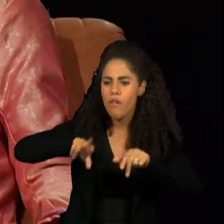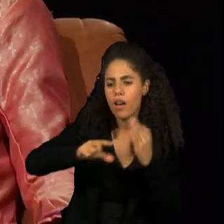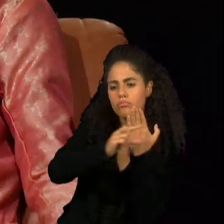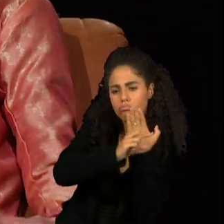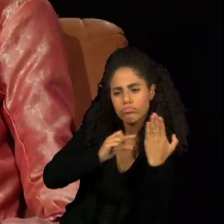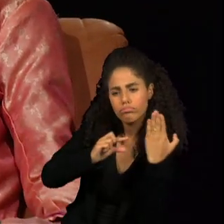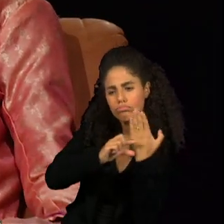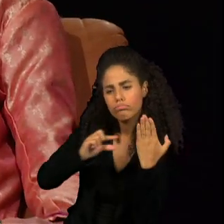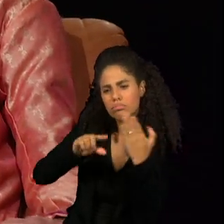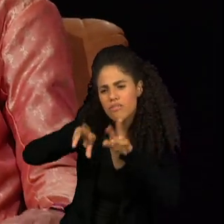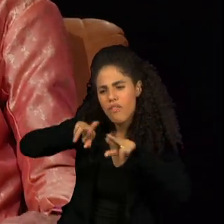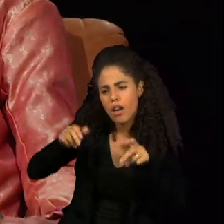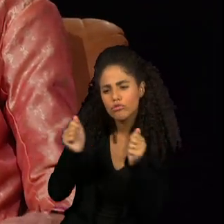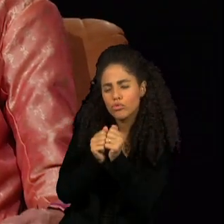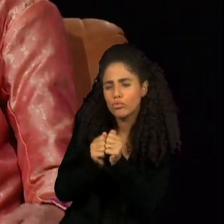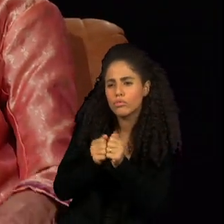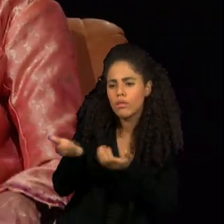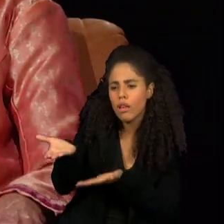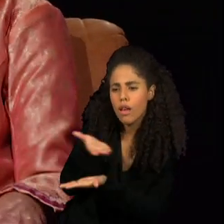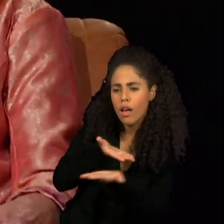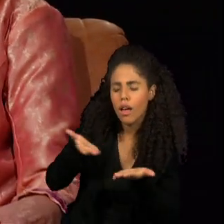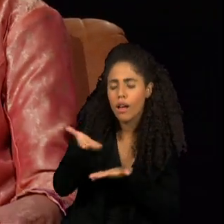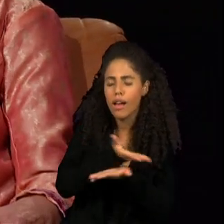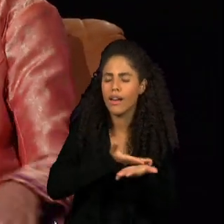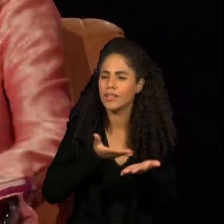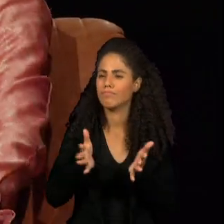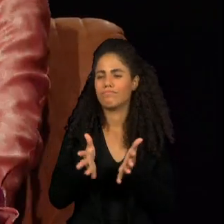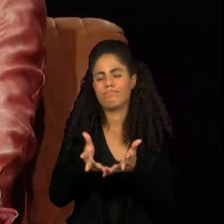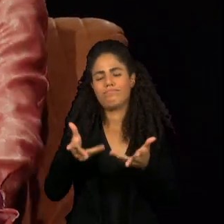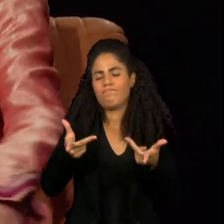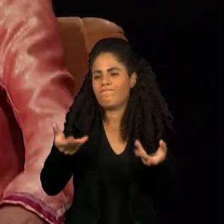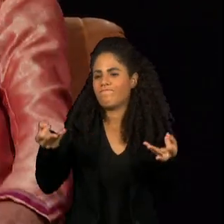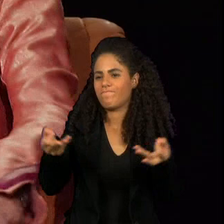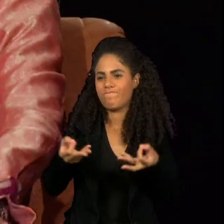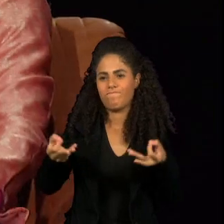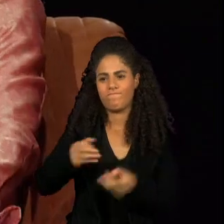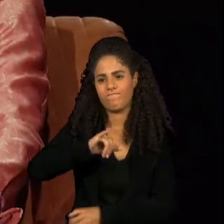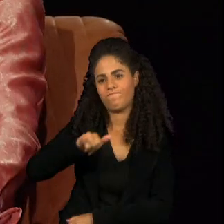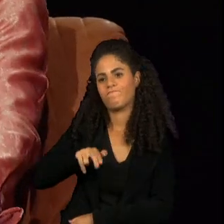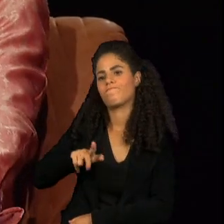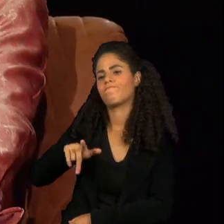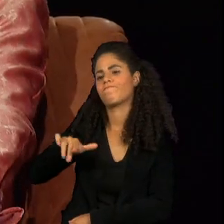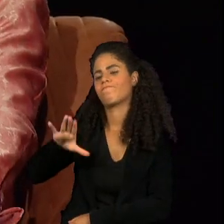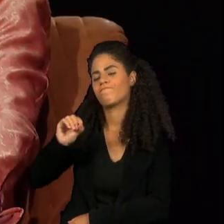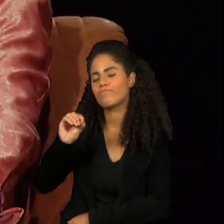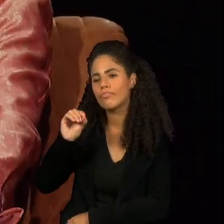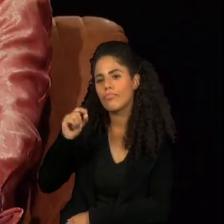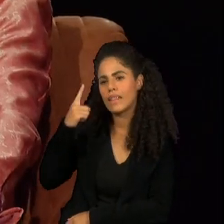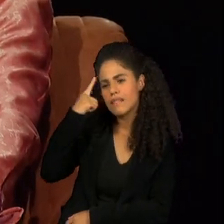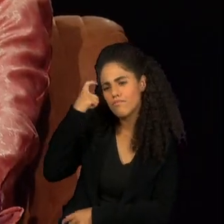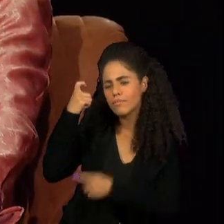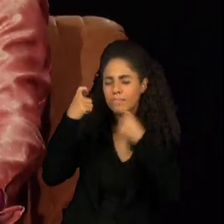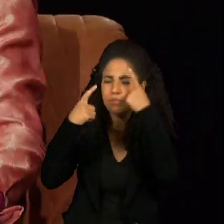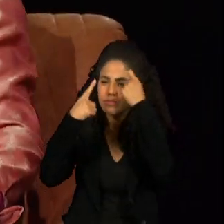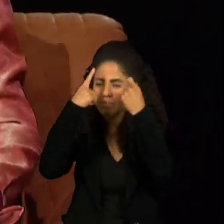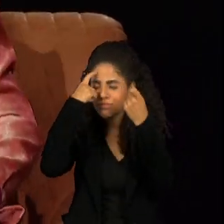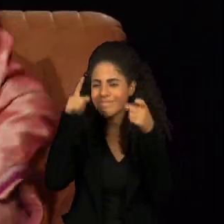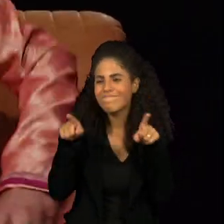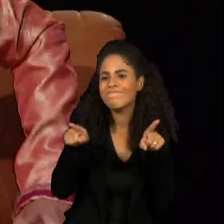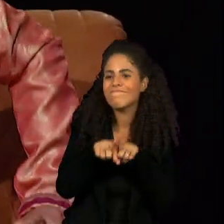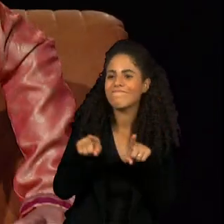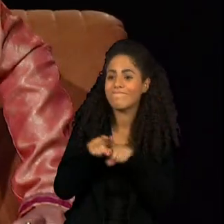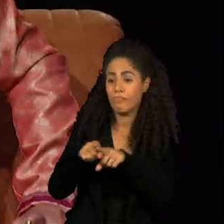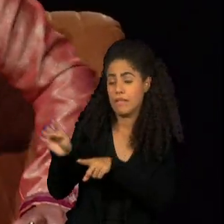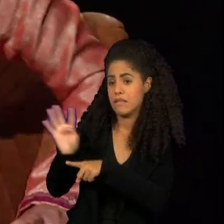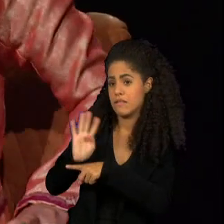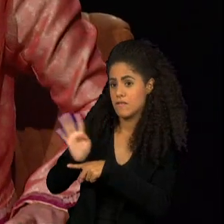demais, sabe? É lindo, é demais. E, sem dúvida, Júlio me deu algumas das imagens mais maravilhosas do cinema,